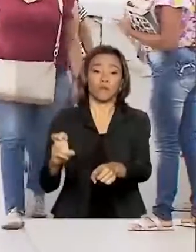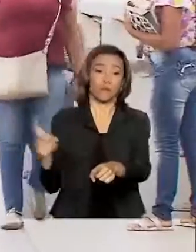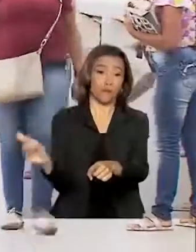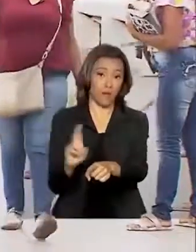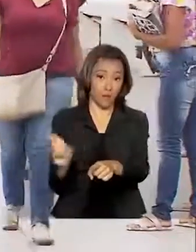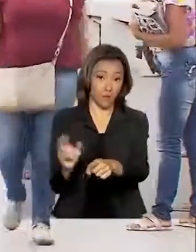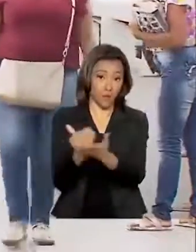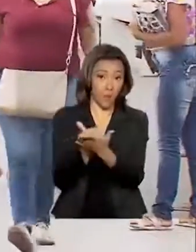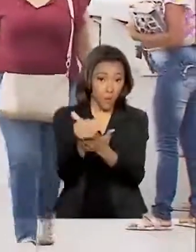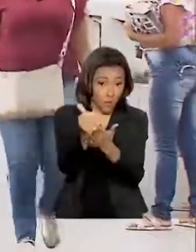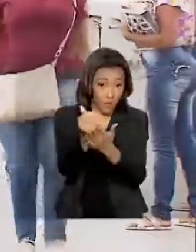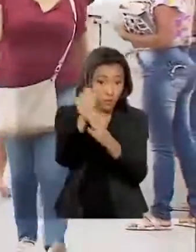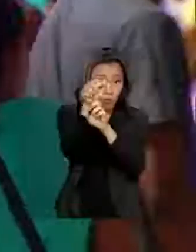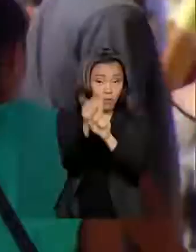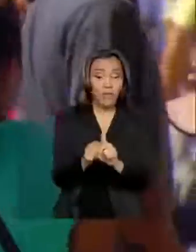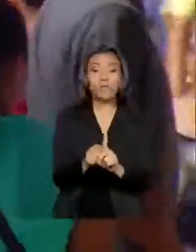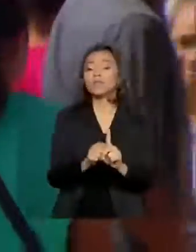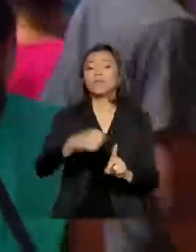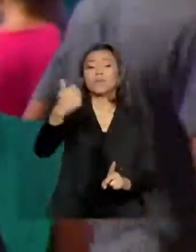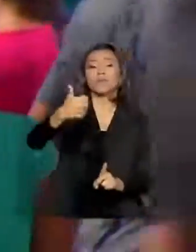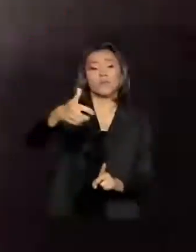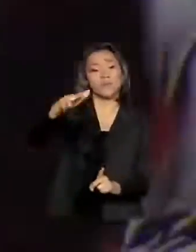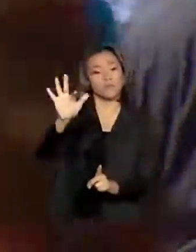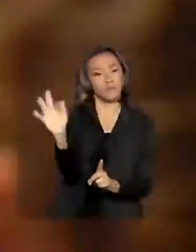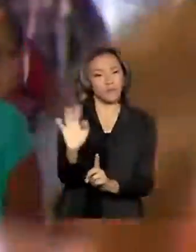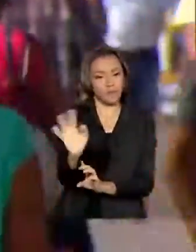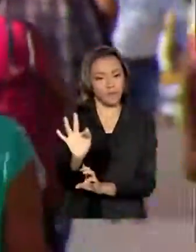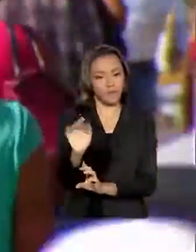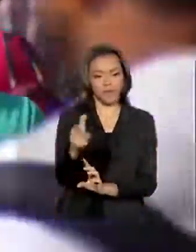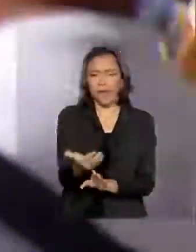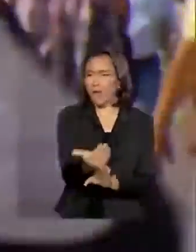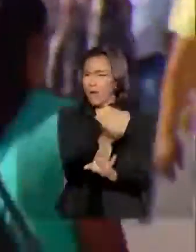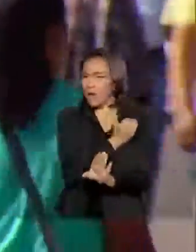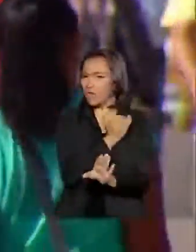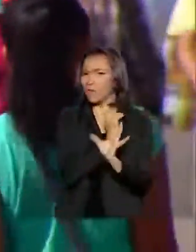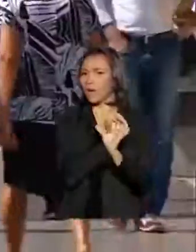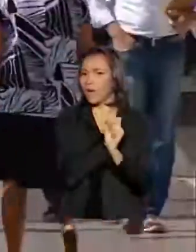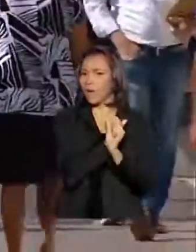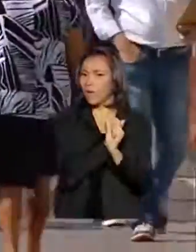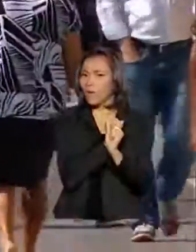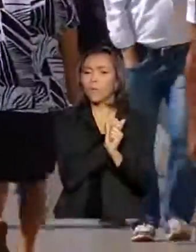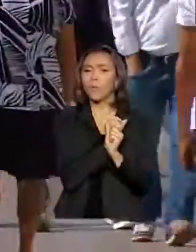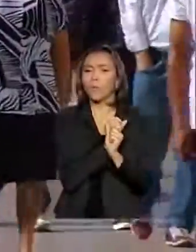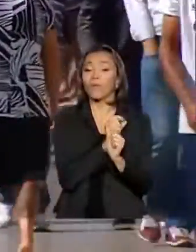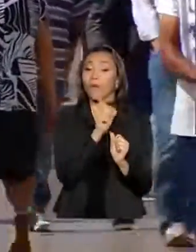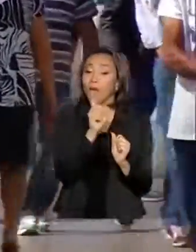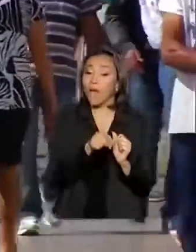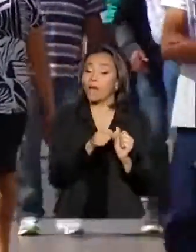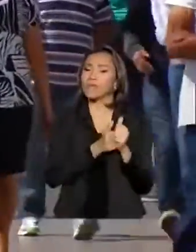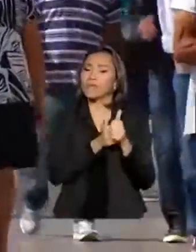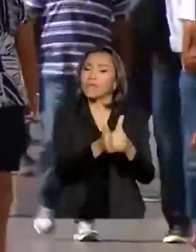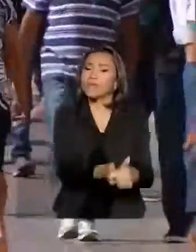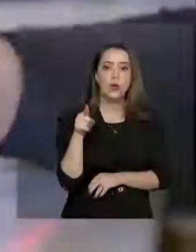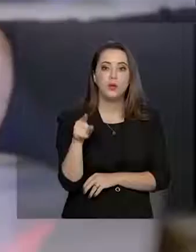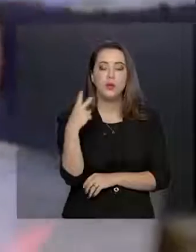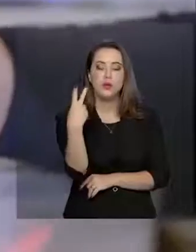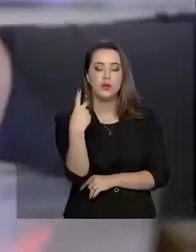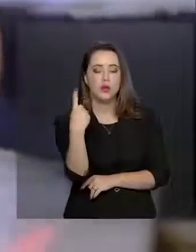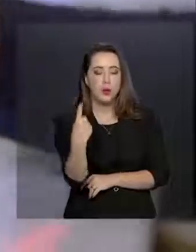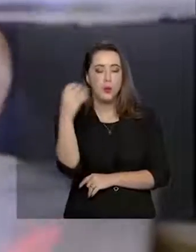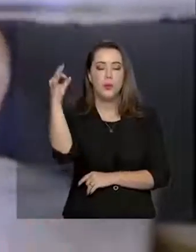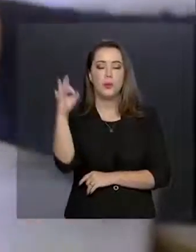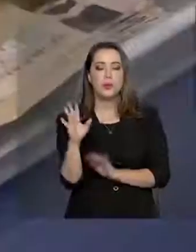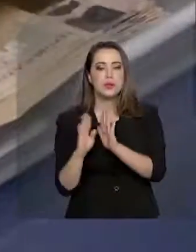do DIEESE aponta que o valor ideal do salário deveria ser 5 vezes maior do que o que está em vigor. Os